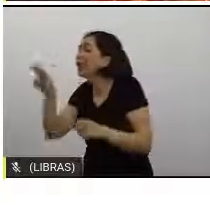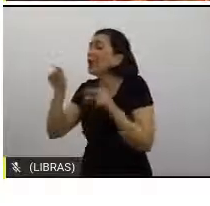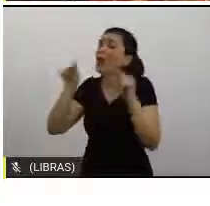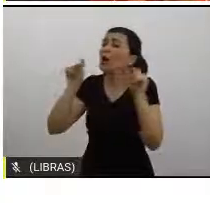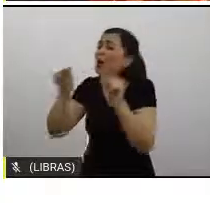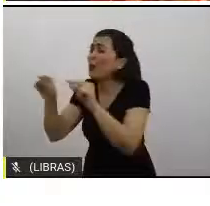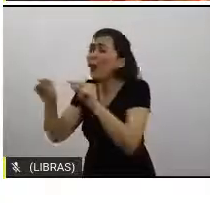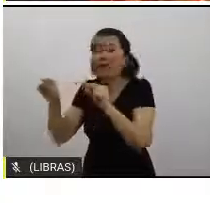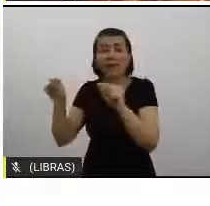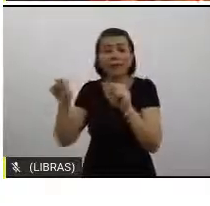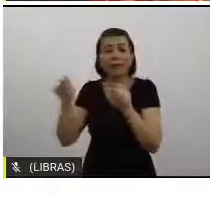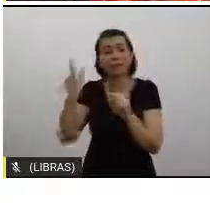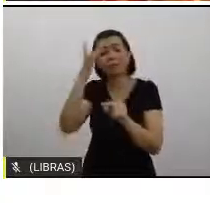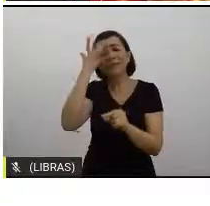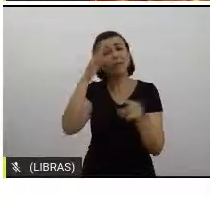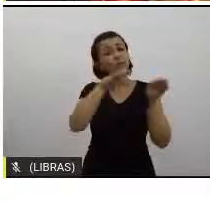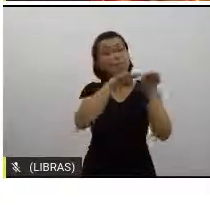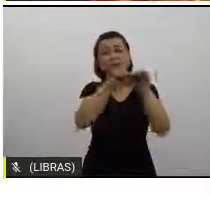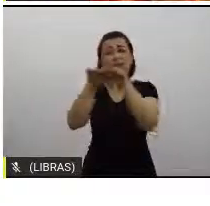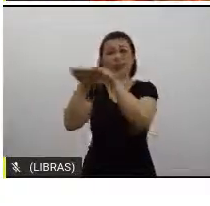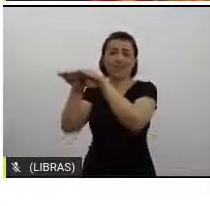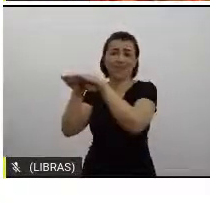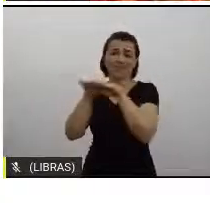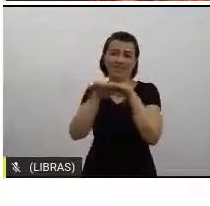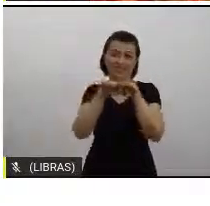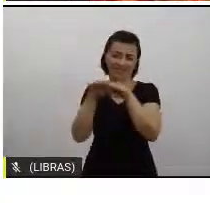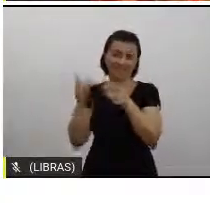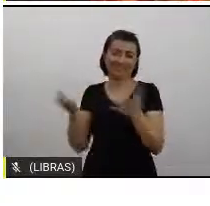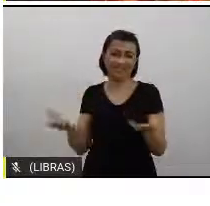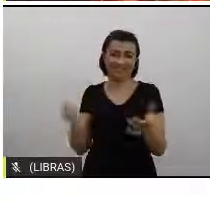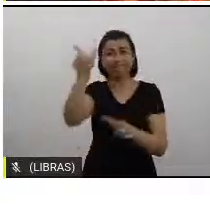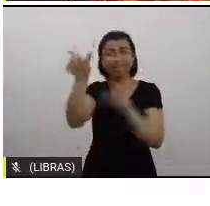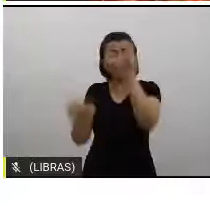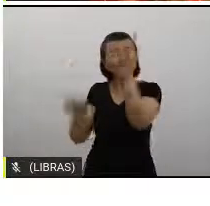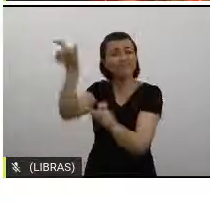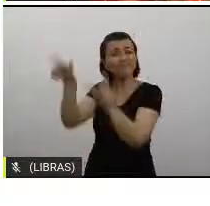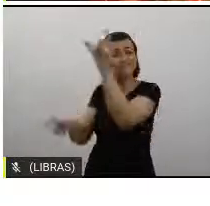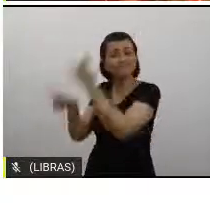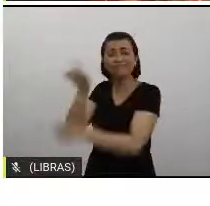importante que ninguém. Todo mundo é importante enquanto pessoa, entendeu?